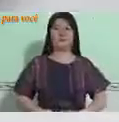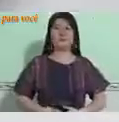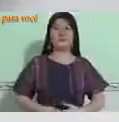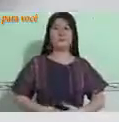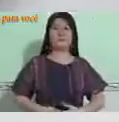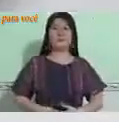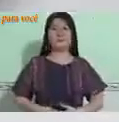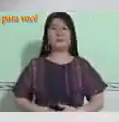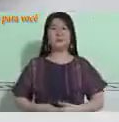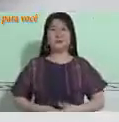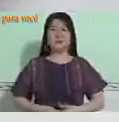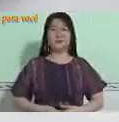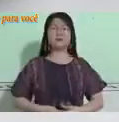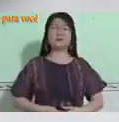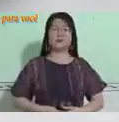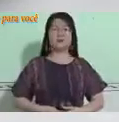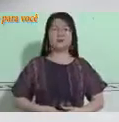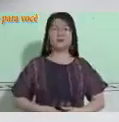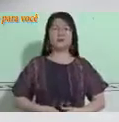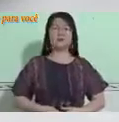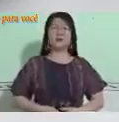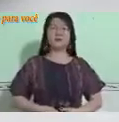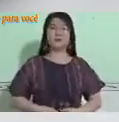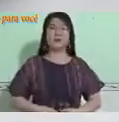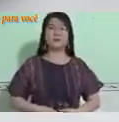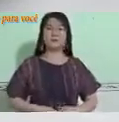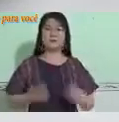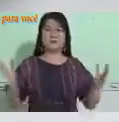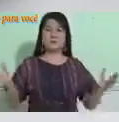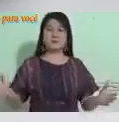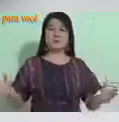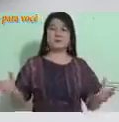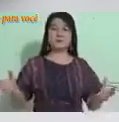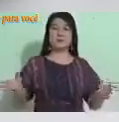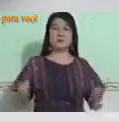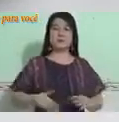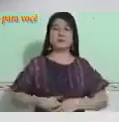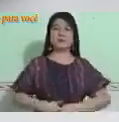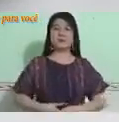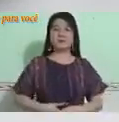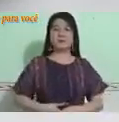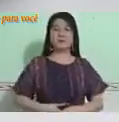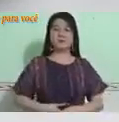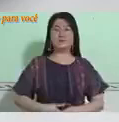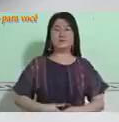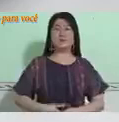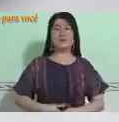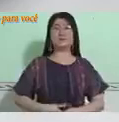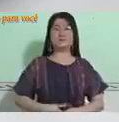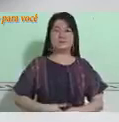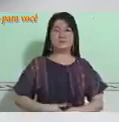Como é de fácil utilização, existem modelos portáteis que podem ser usados em casa, como é o caso do